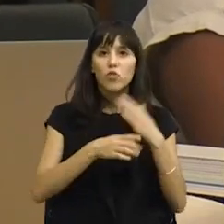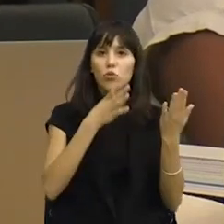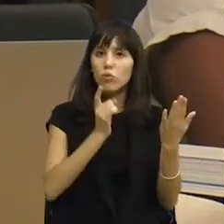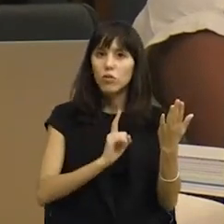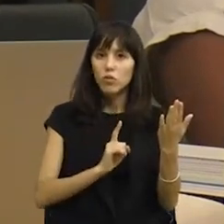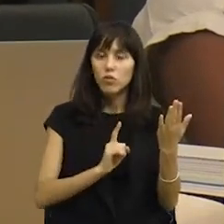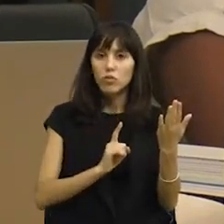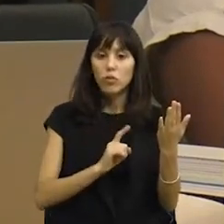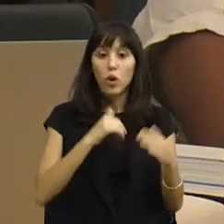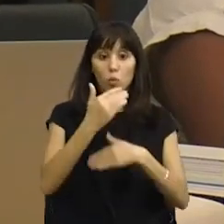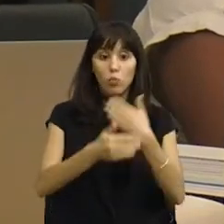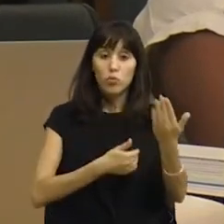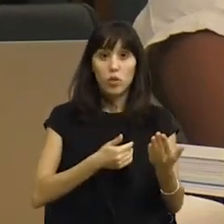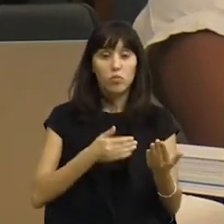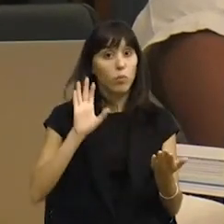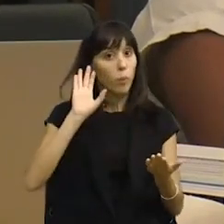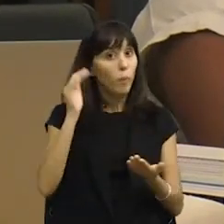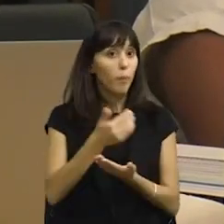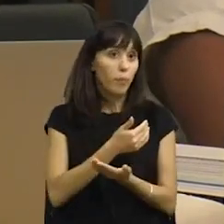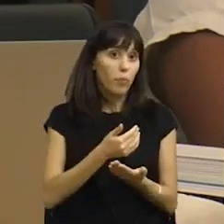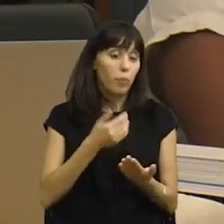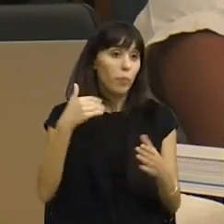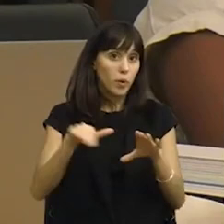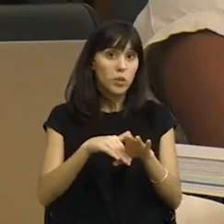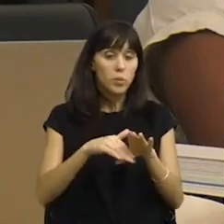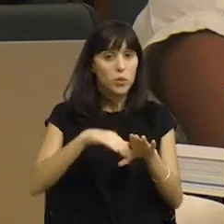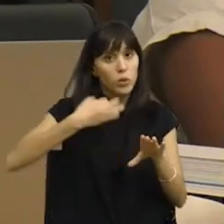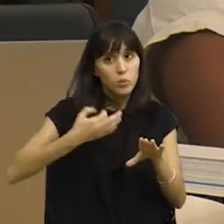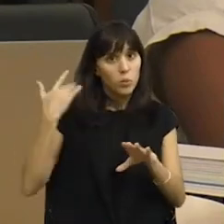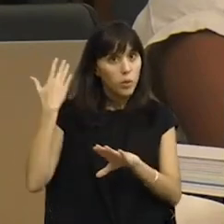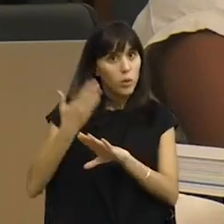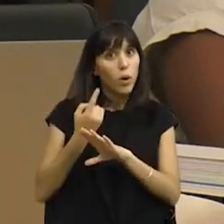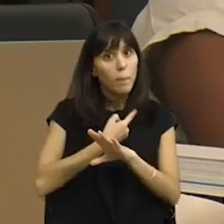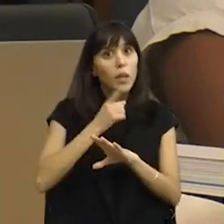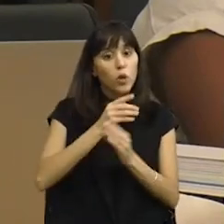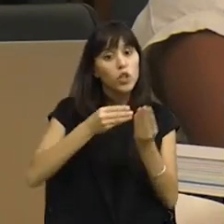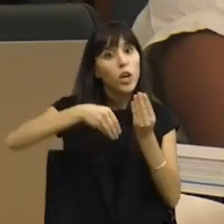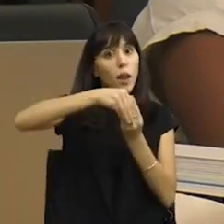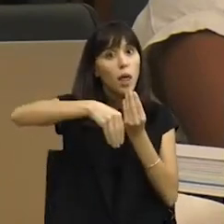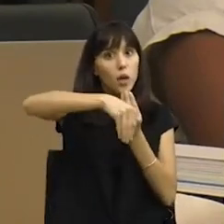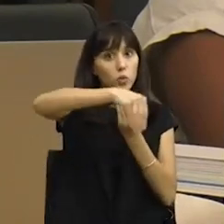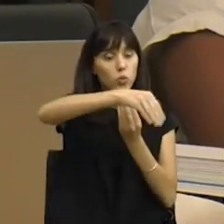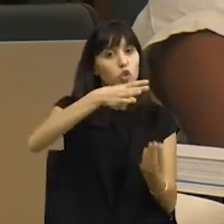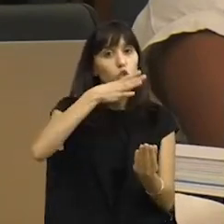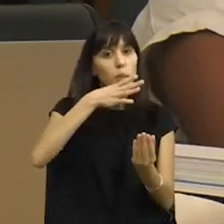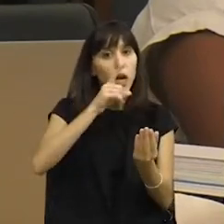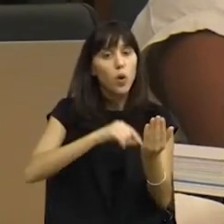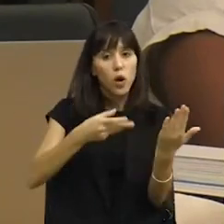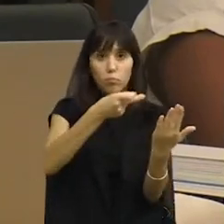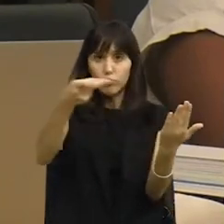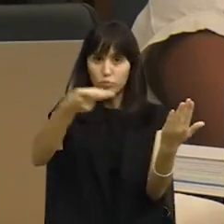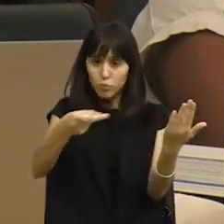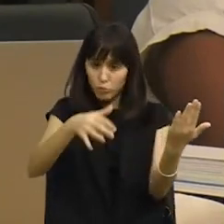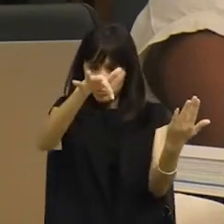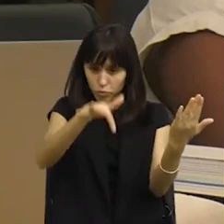processo de participação, e é típico nas consultas públicas noutros âmbitos, devem vir acompanhadas de anexos com as transcrições o mais